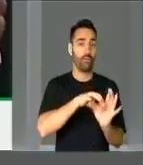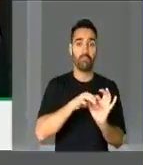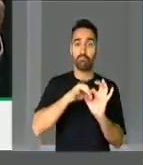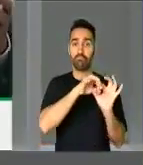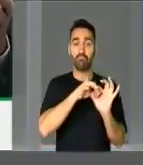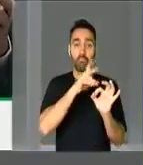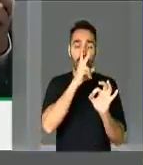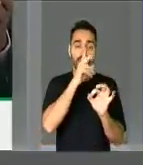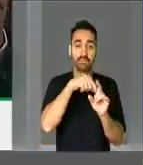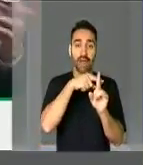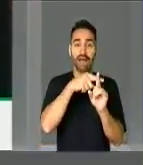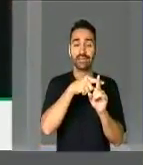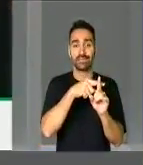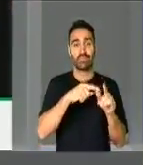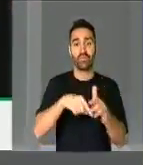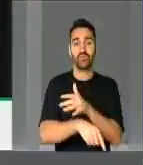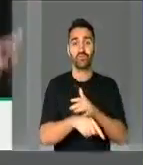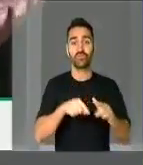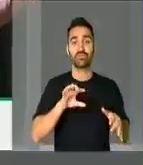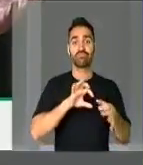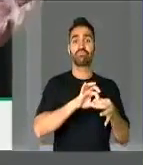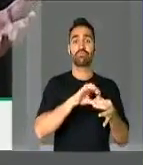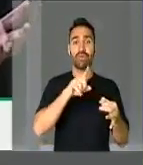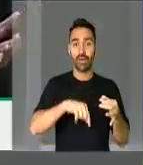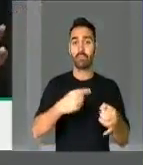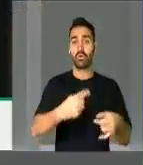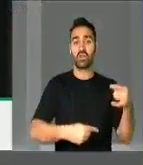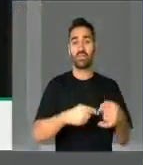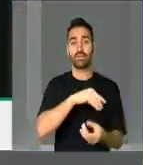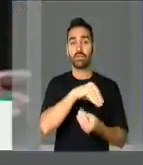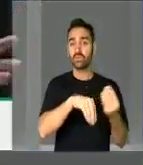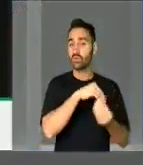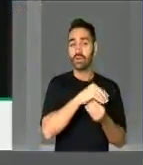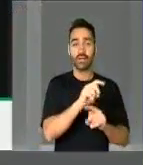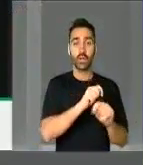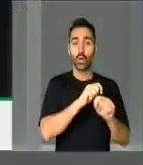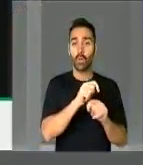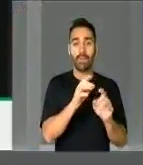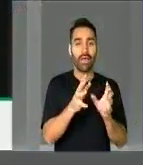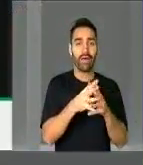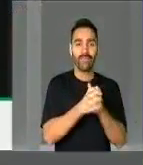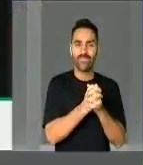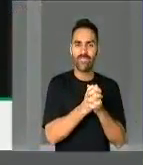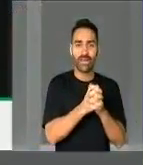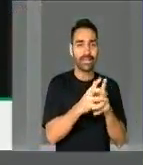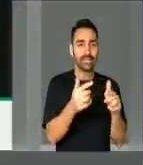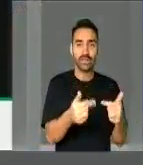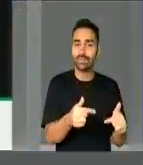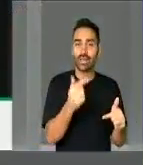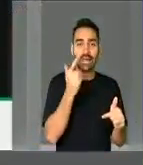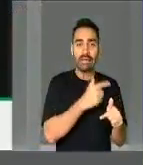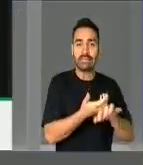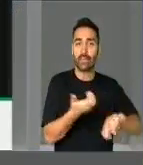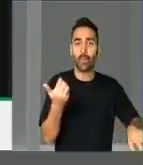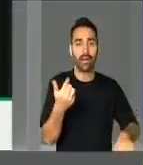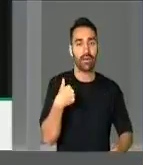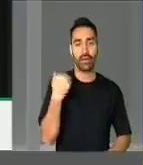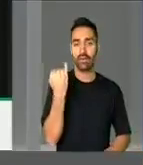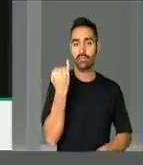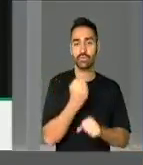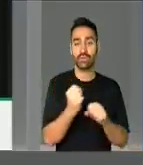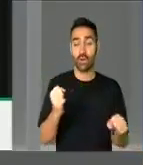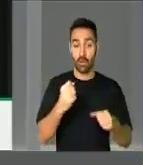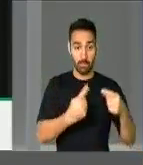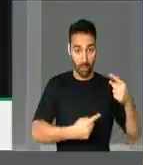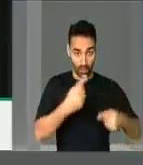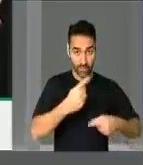de concentração da economia é a política. É a política que define os rumos do país, da